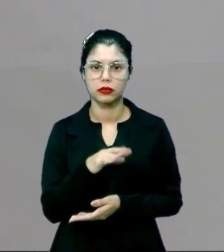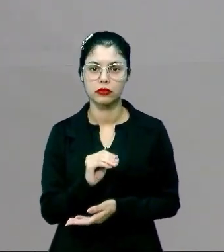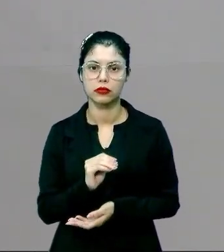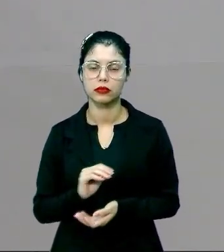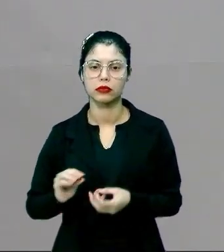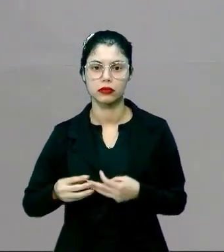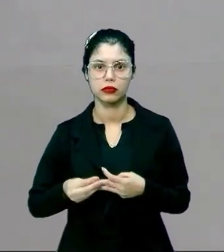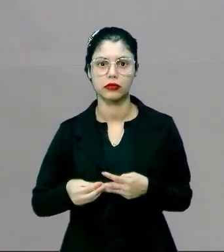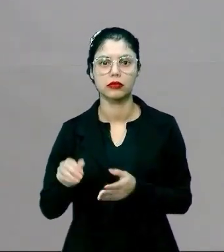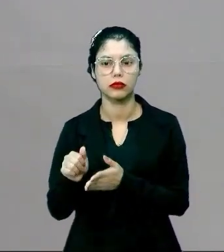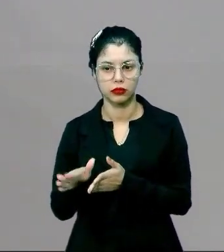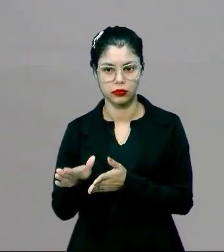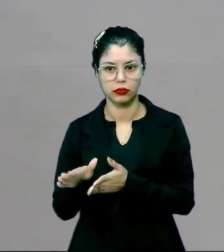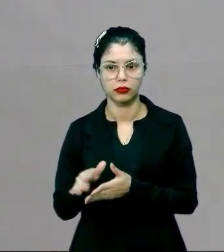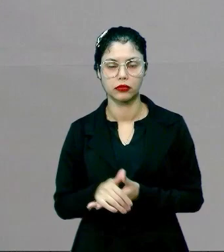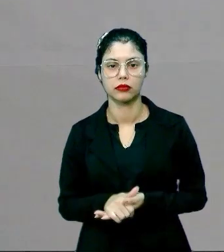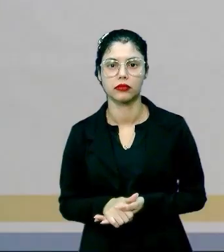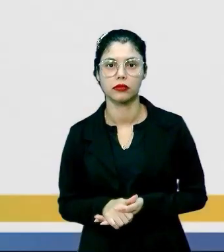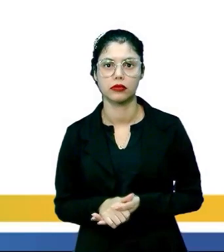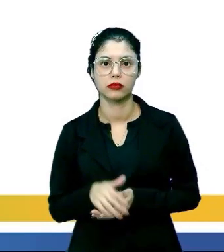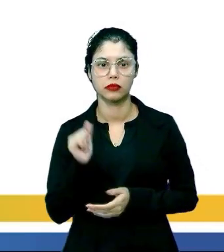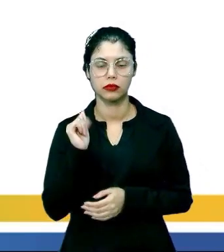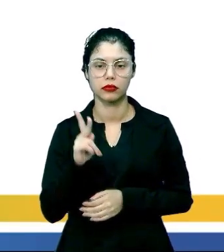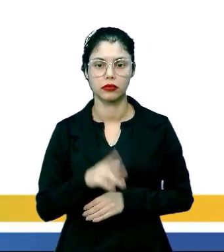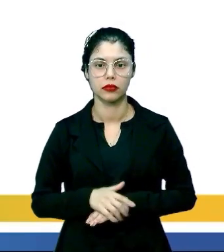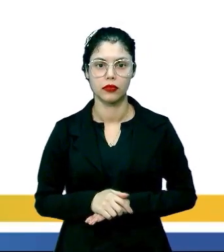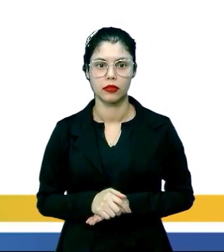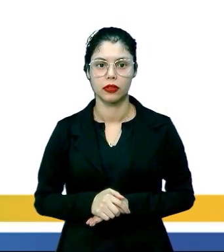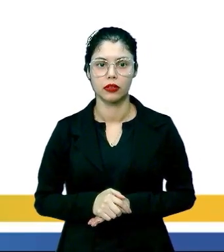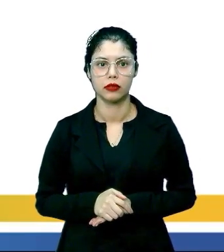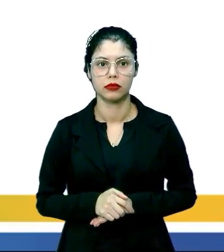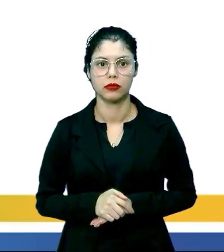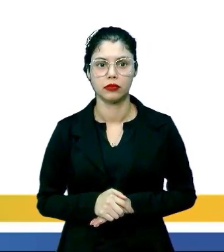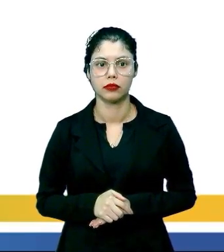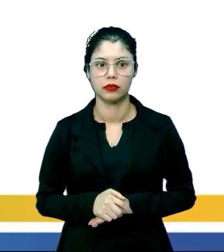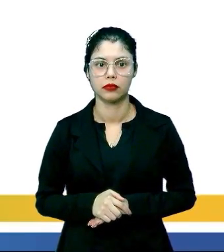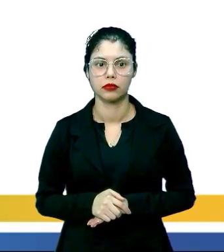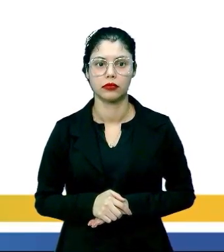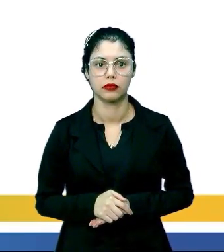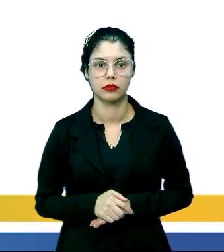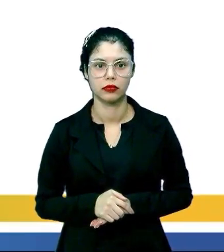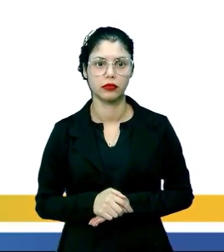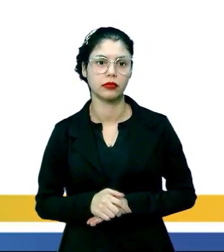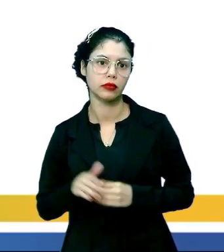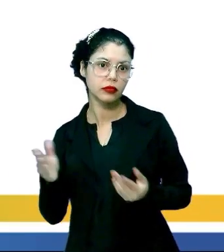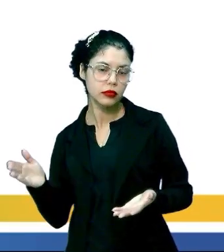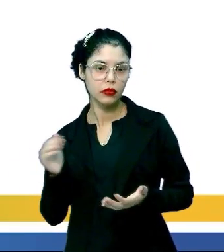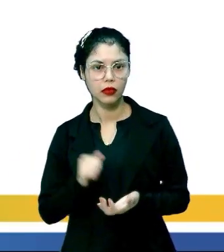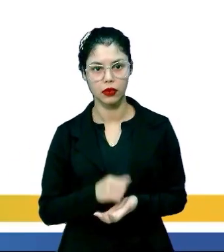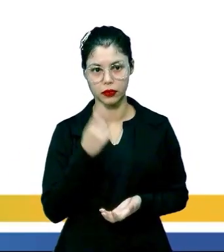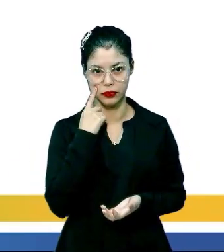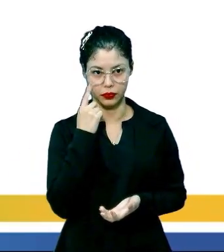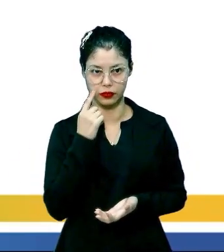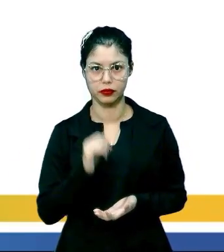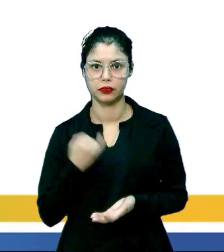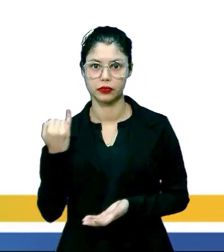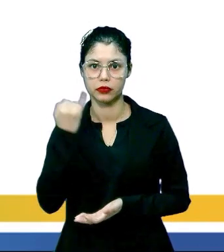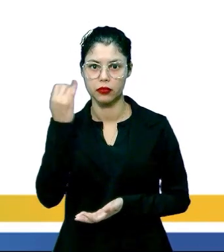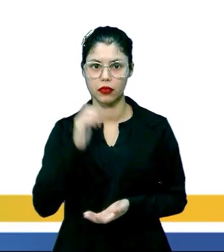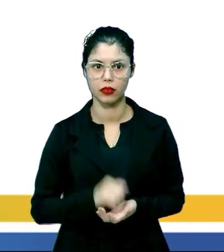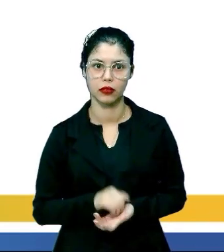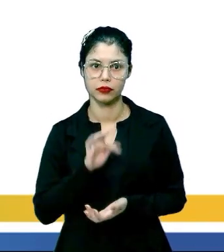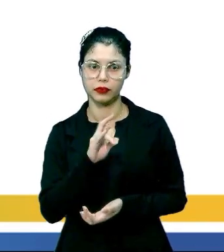nossas células, então a gente precisa eliminar, tá certo? Continuando. E olha só, quem é o